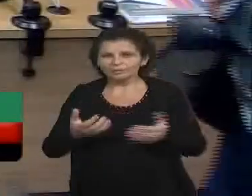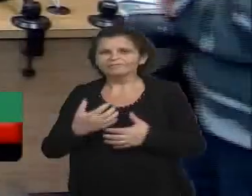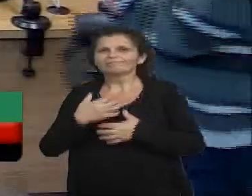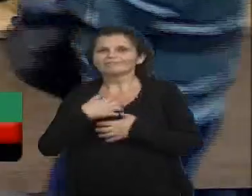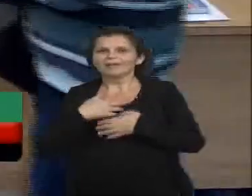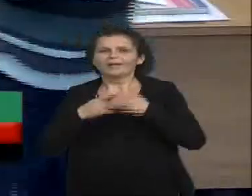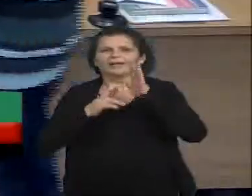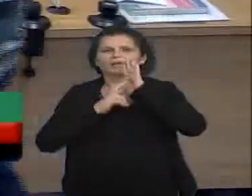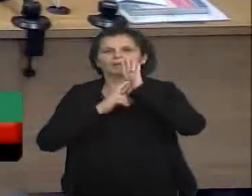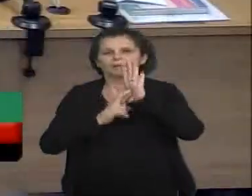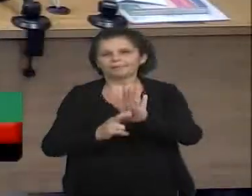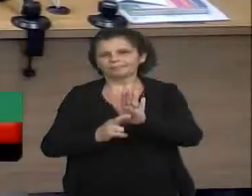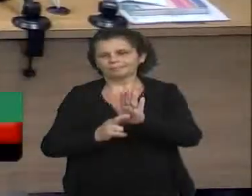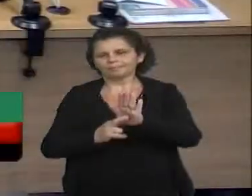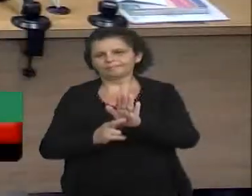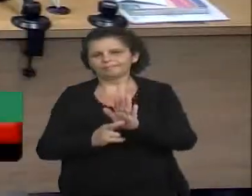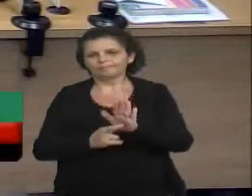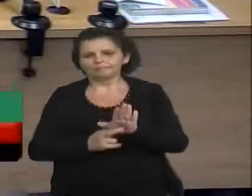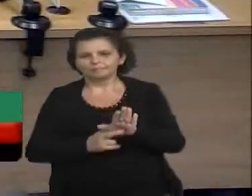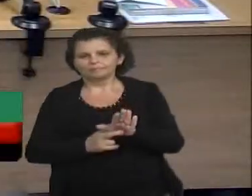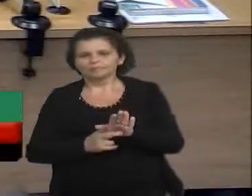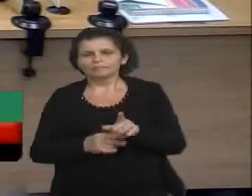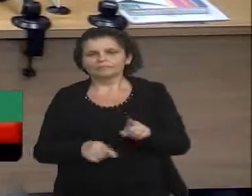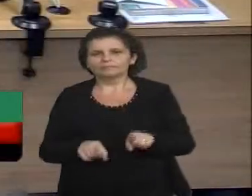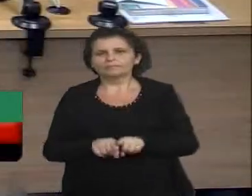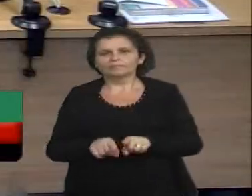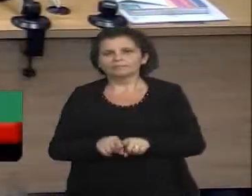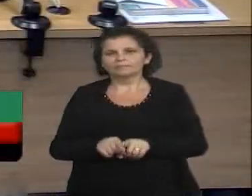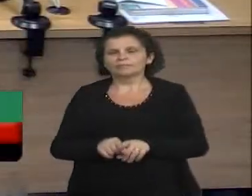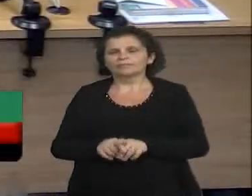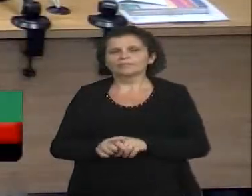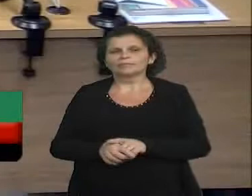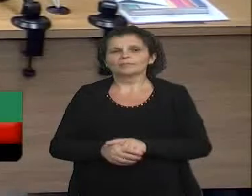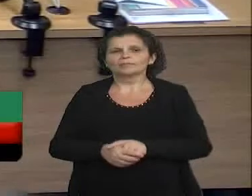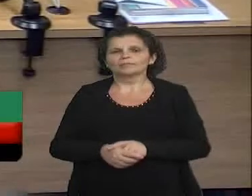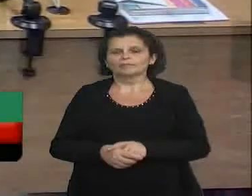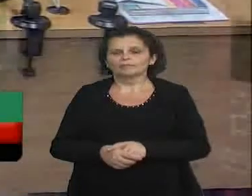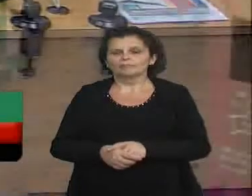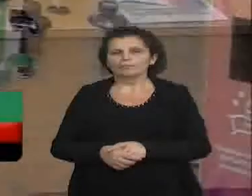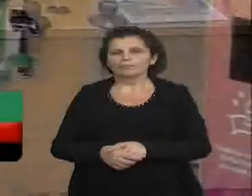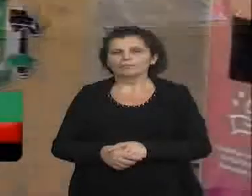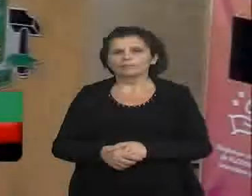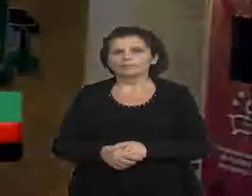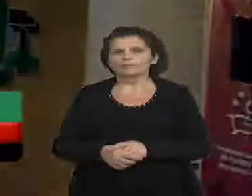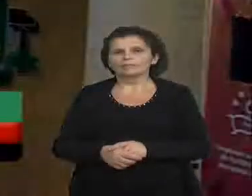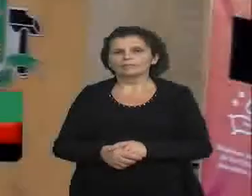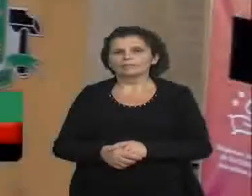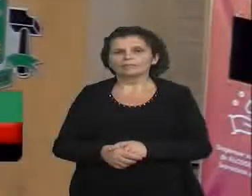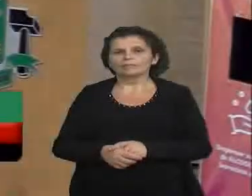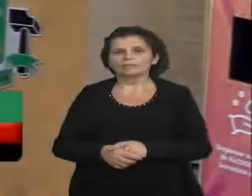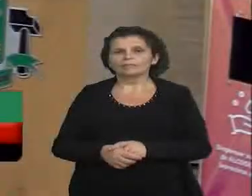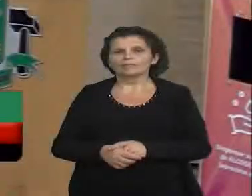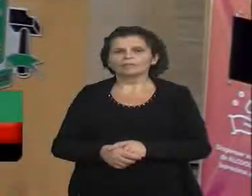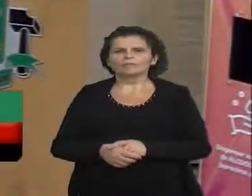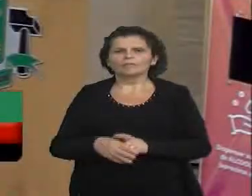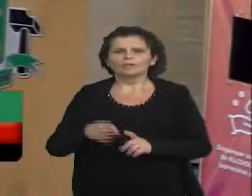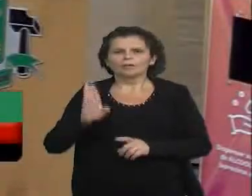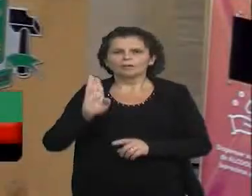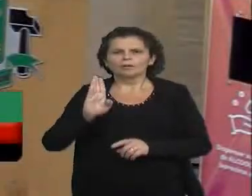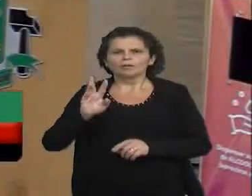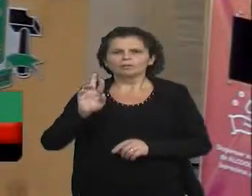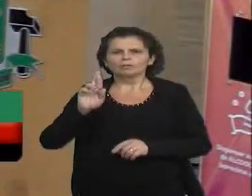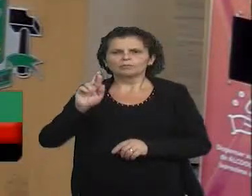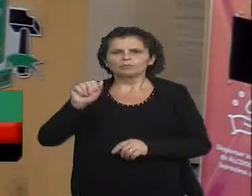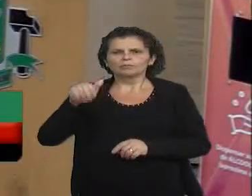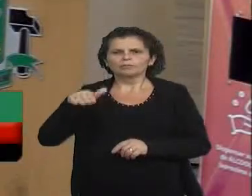também como parte dessa mesa diretora. Vamos convidar... Bruna, venha